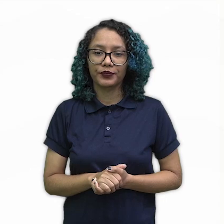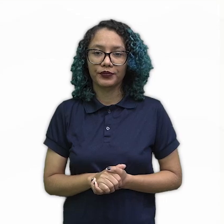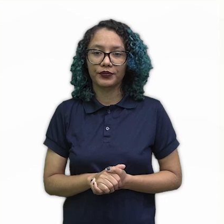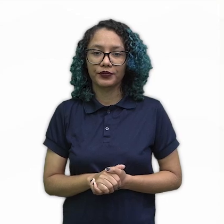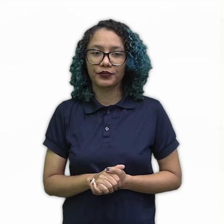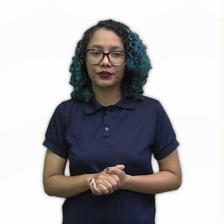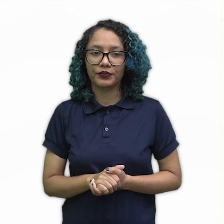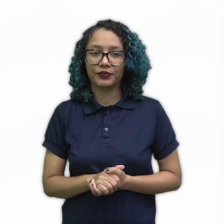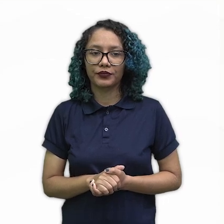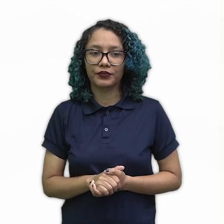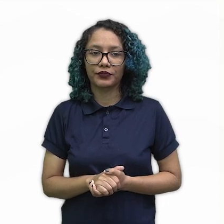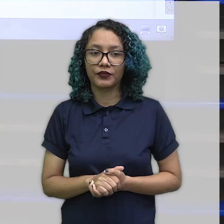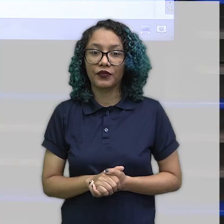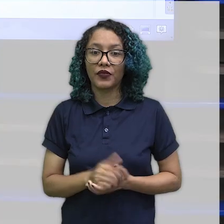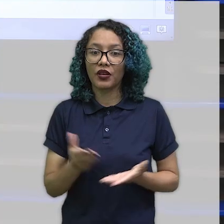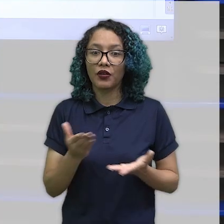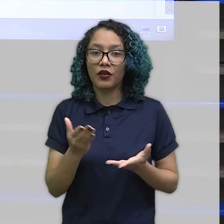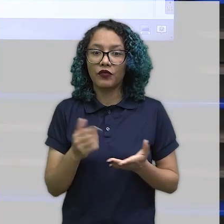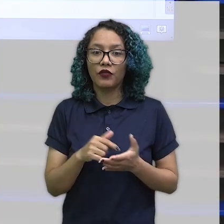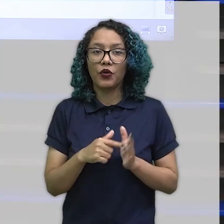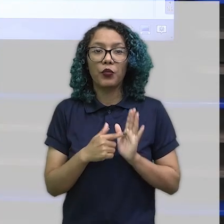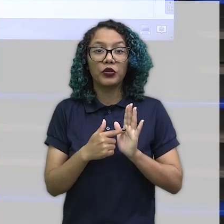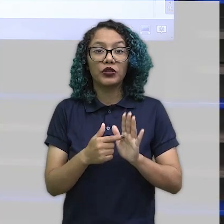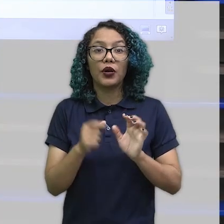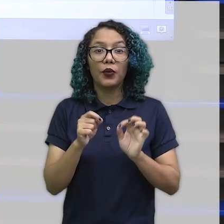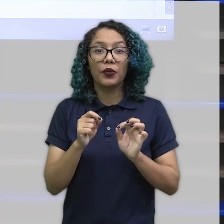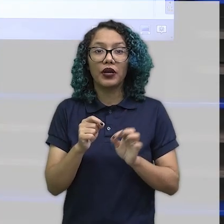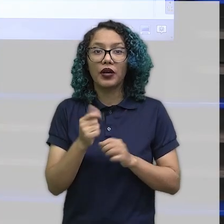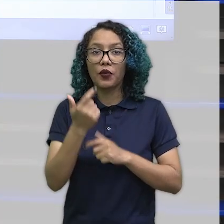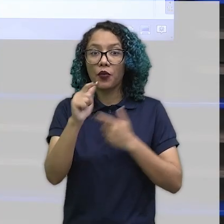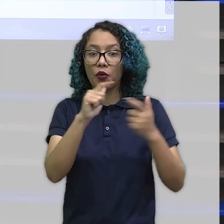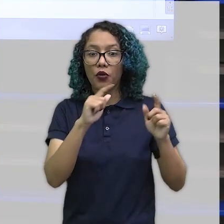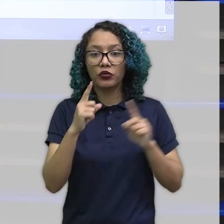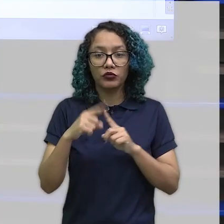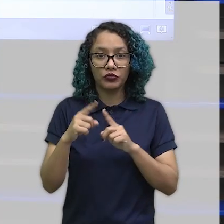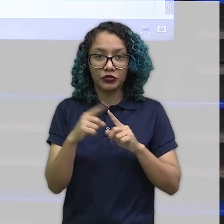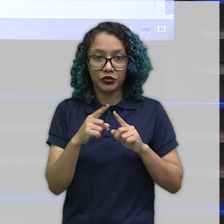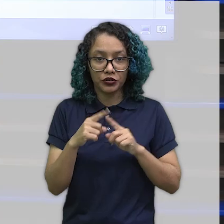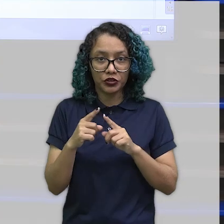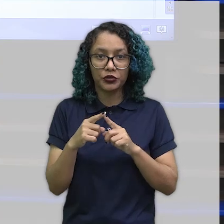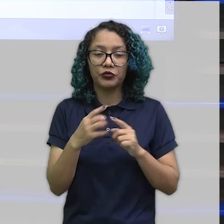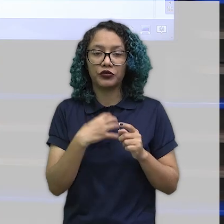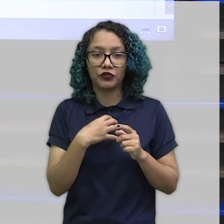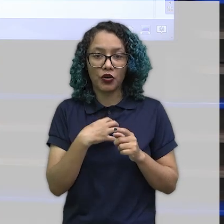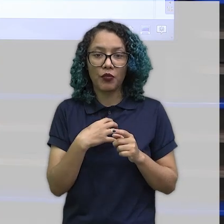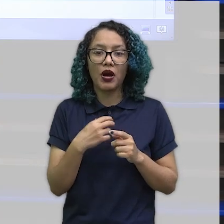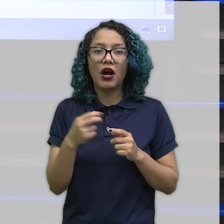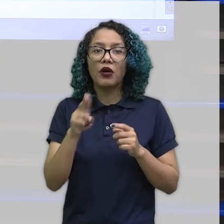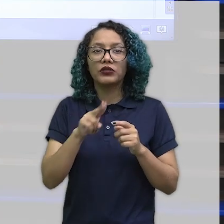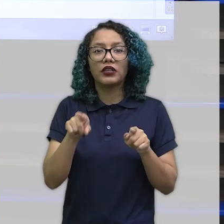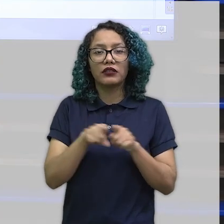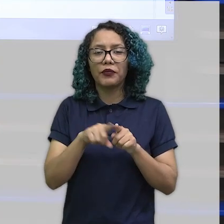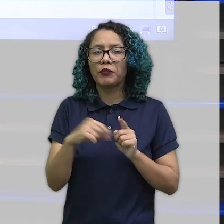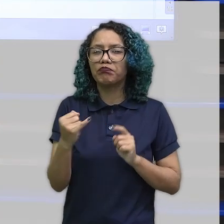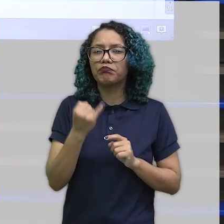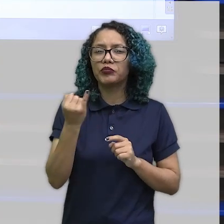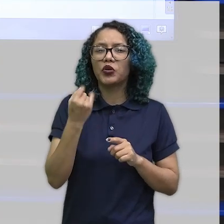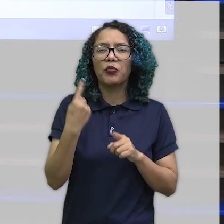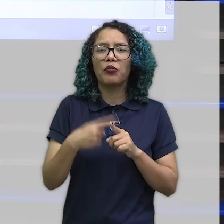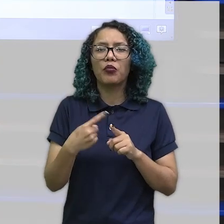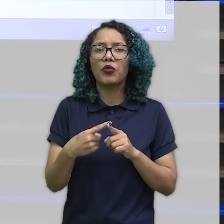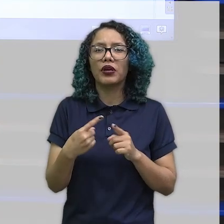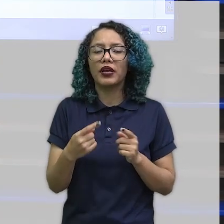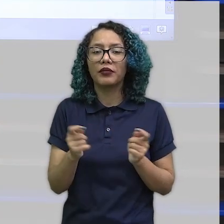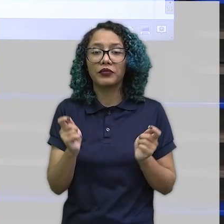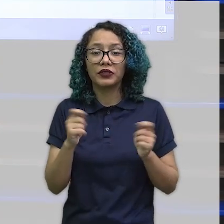em o nosso VT, para você verificar aí outras formas onde são utilizados e por que eles são tão importantes para